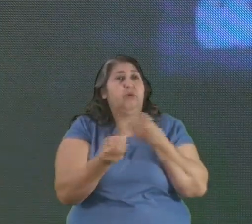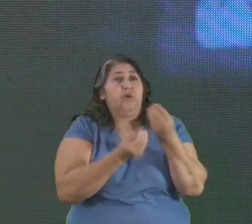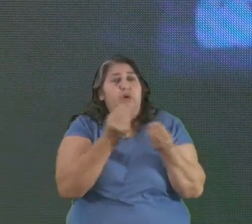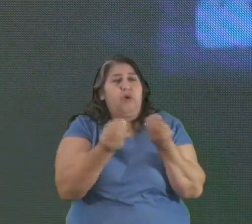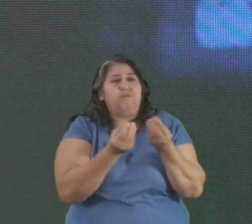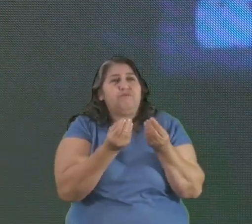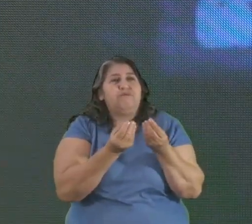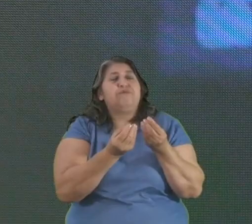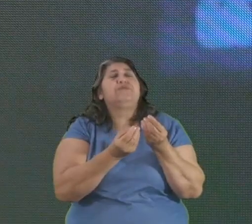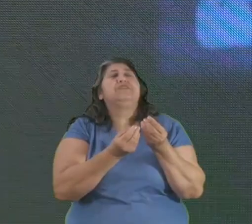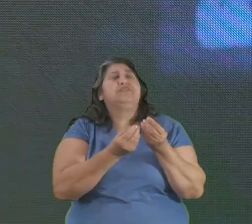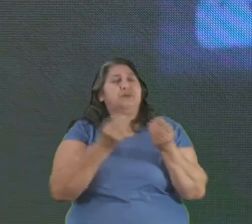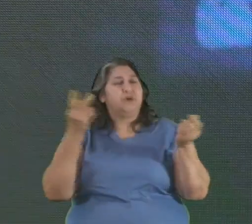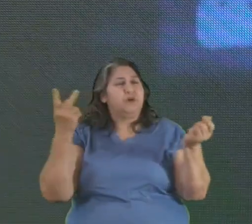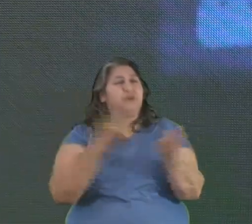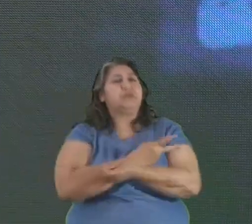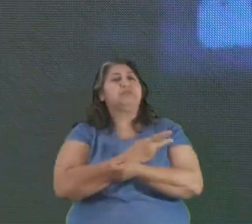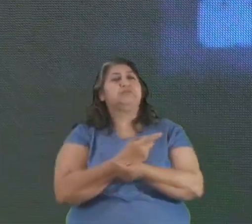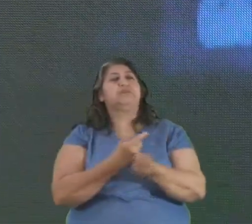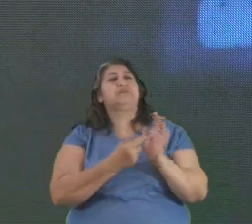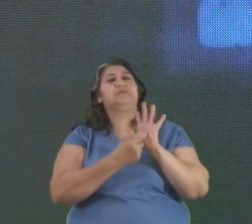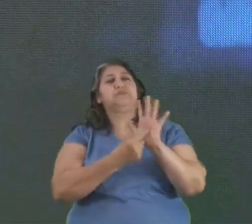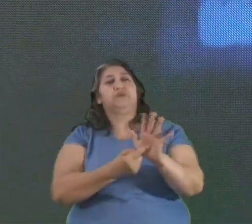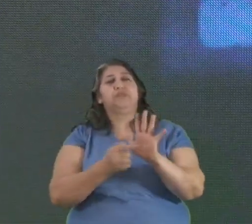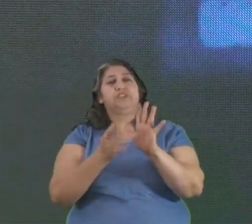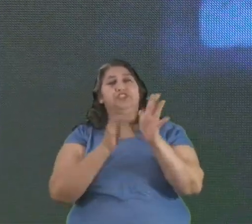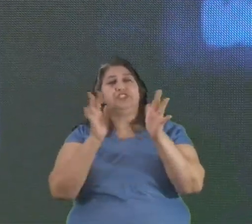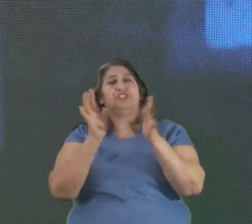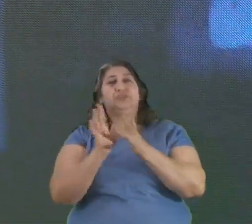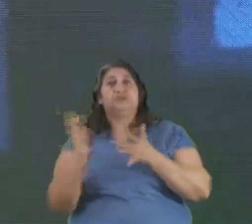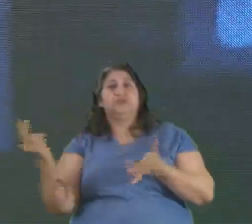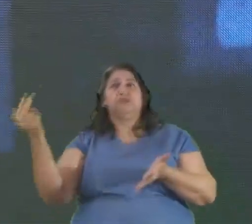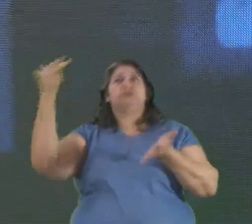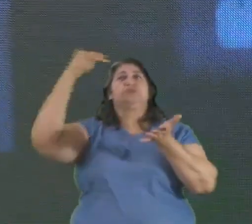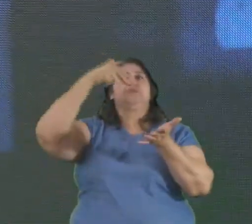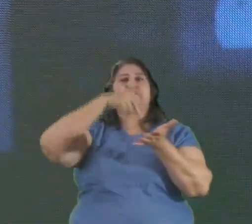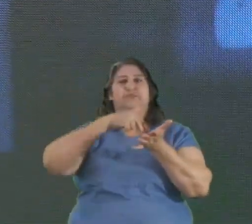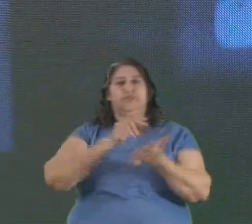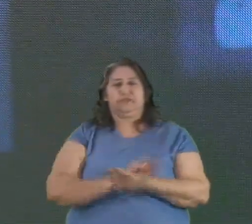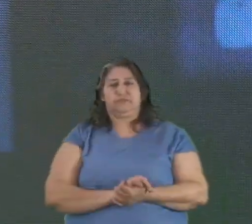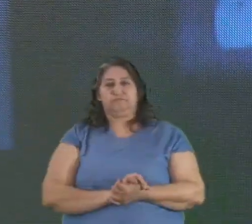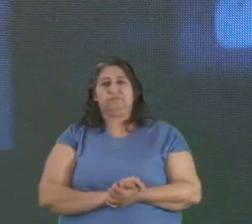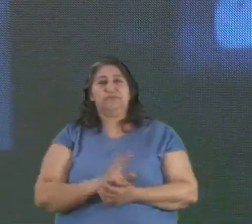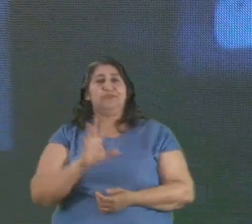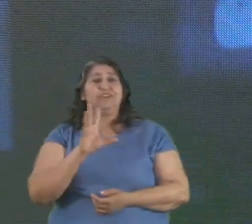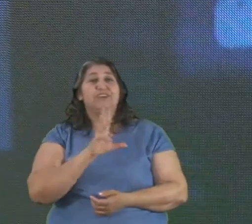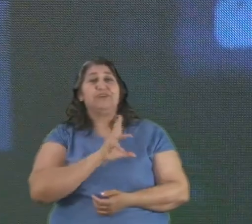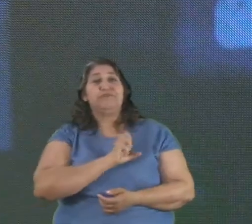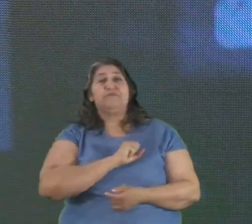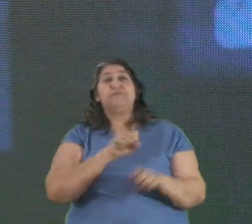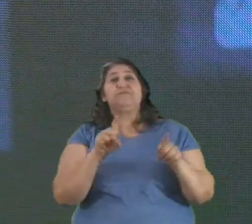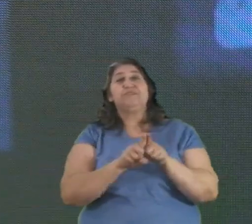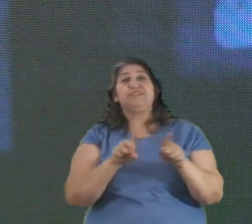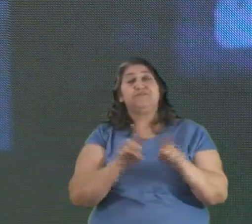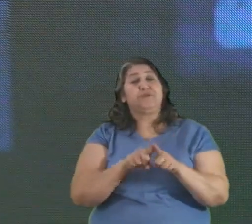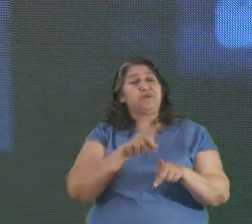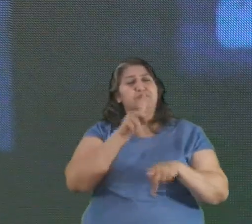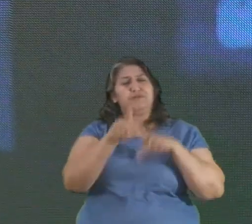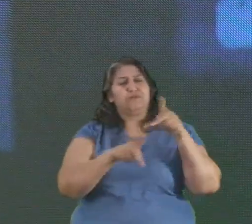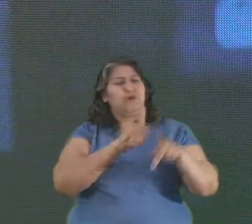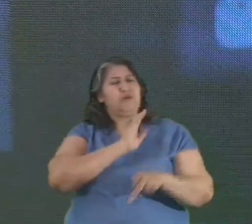que a vinda de Cristo está às portas. Queridos, nós amamos também os